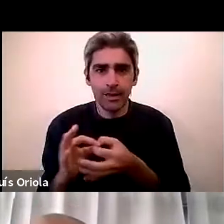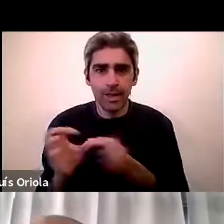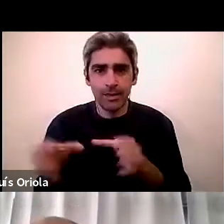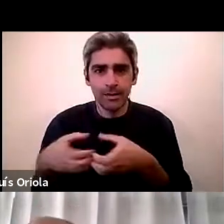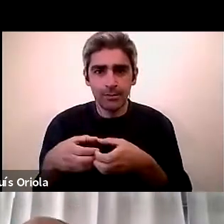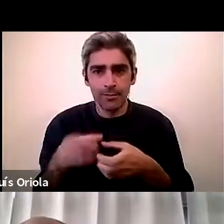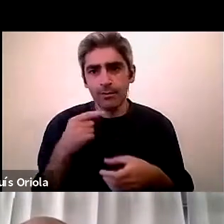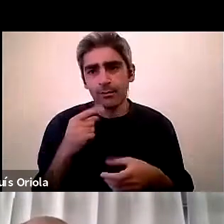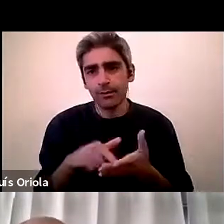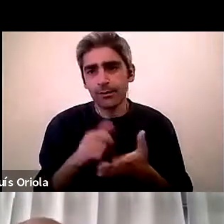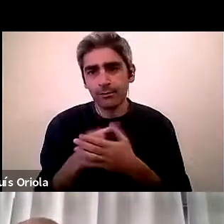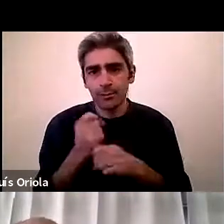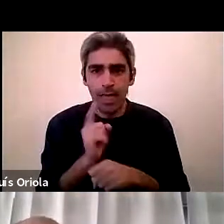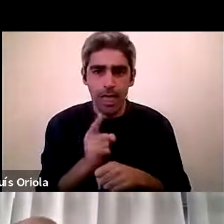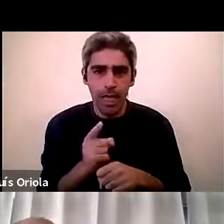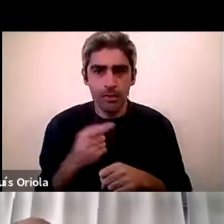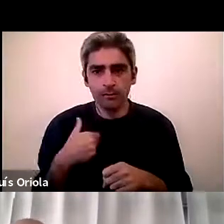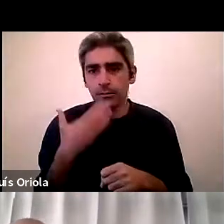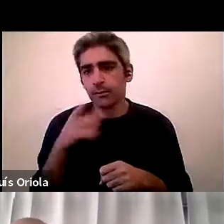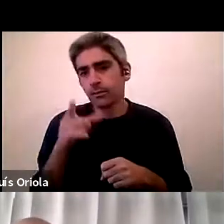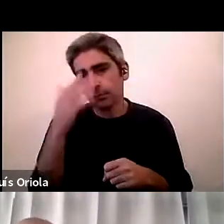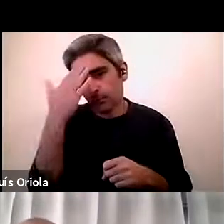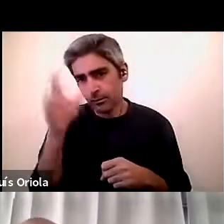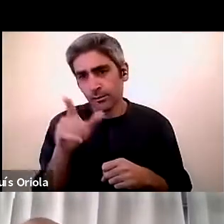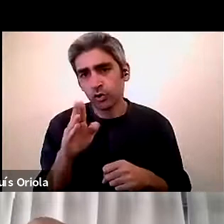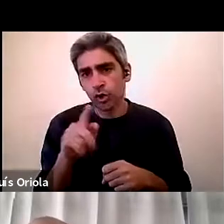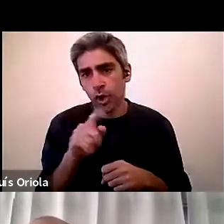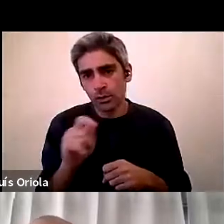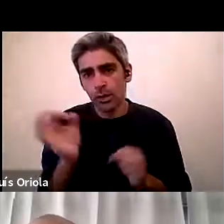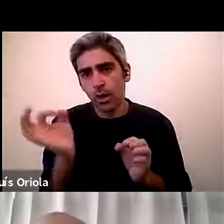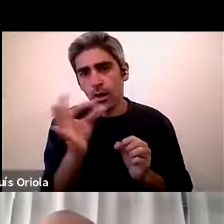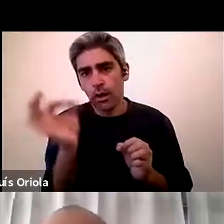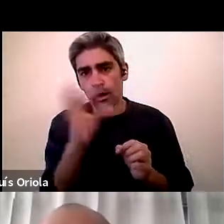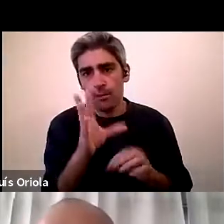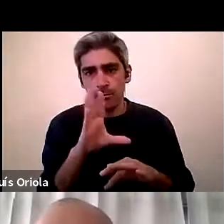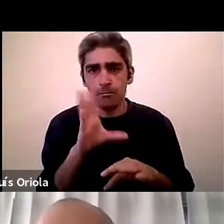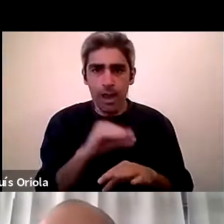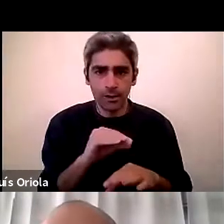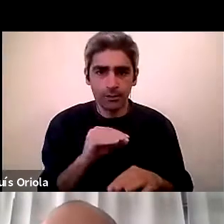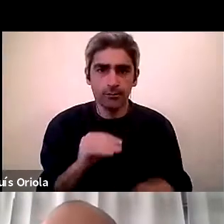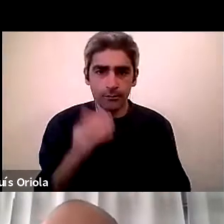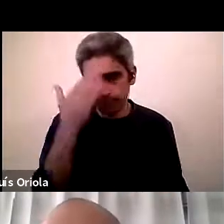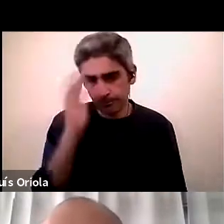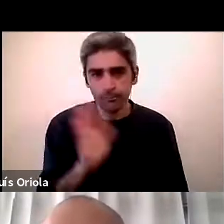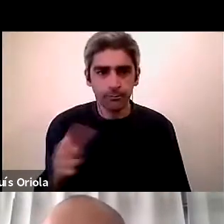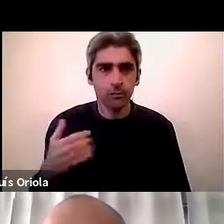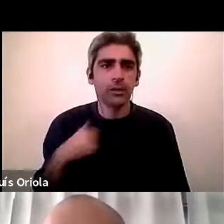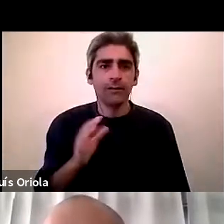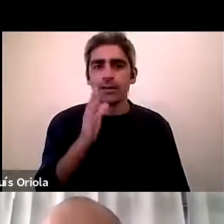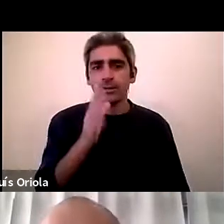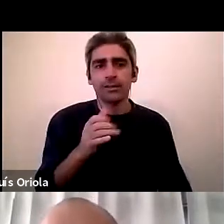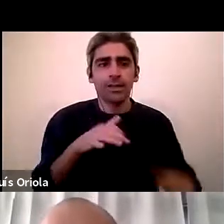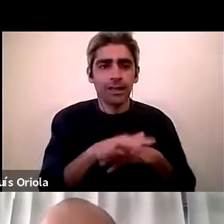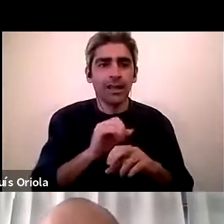temos sempre trabalhado desta forma, por isso ele que esteja à vontade para entrar. Eu estava a dizer, a rede de